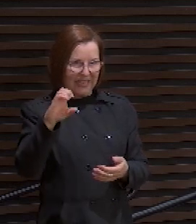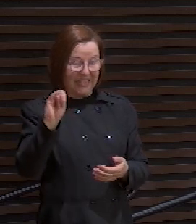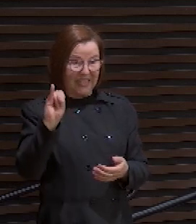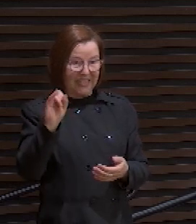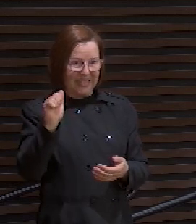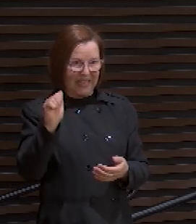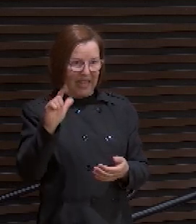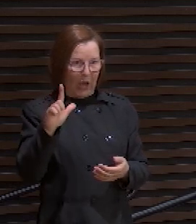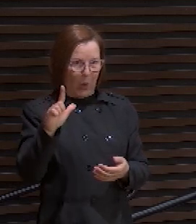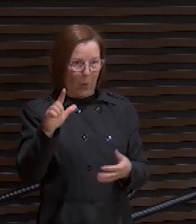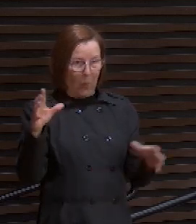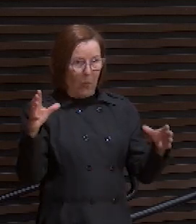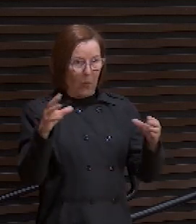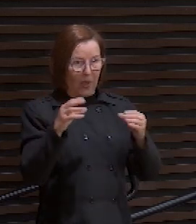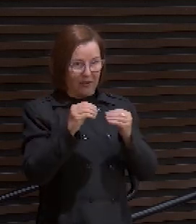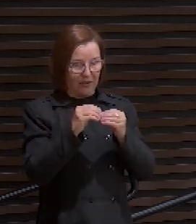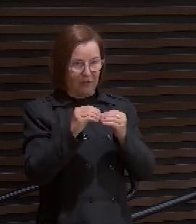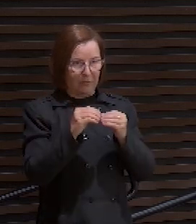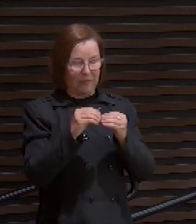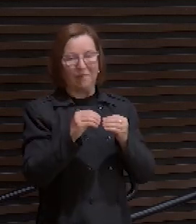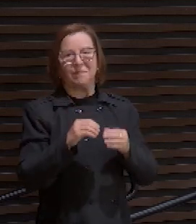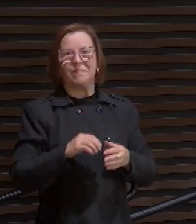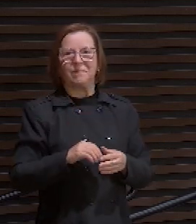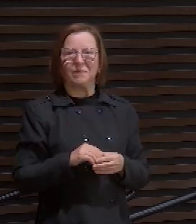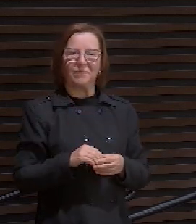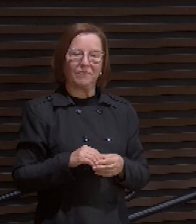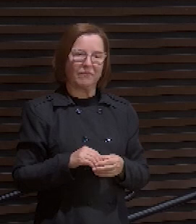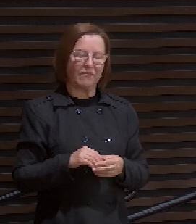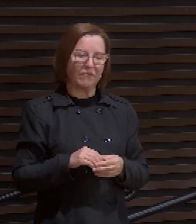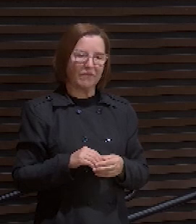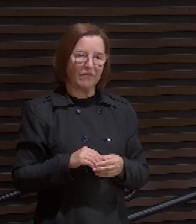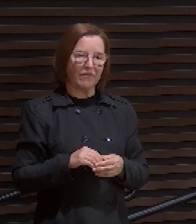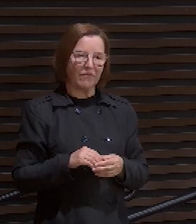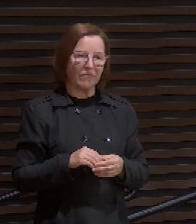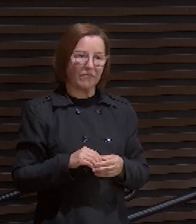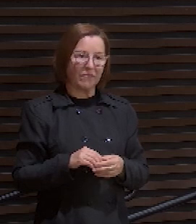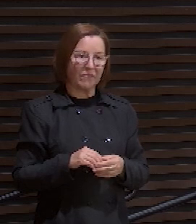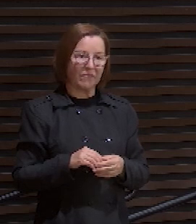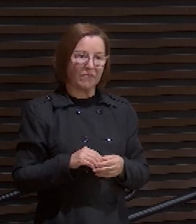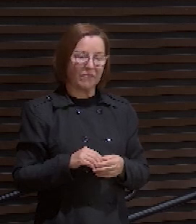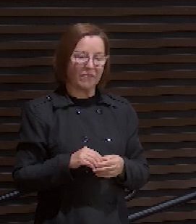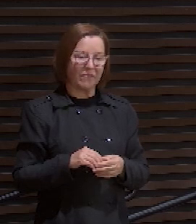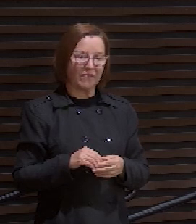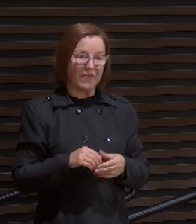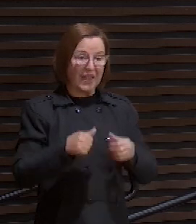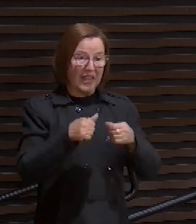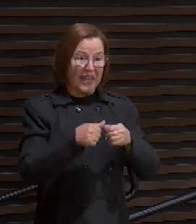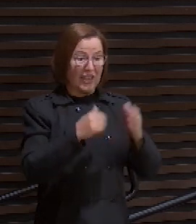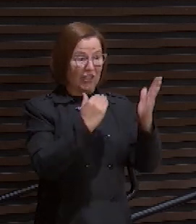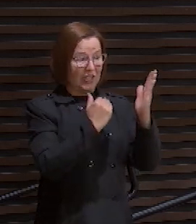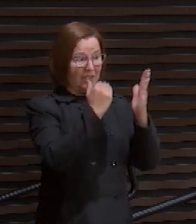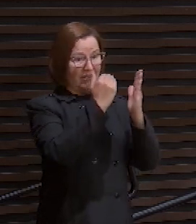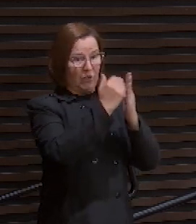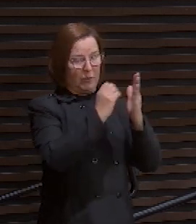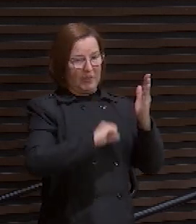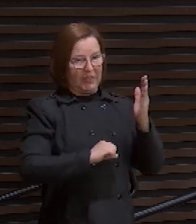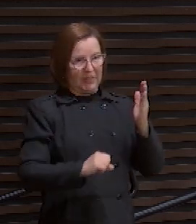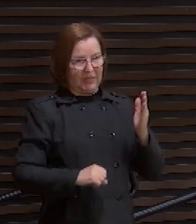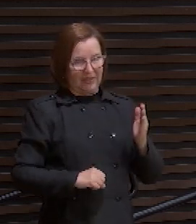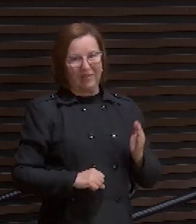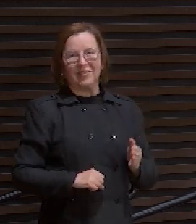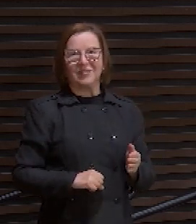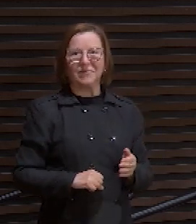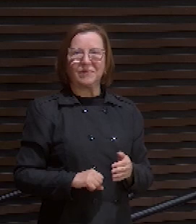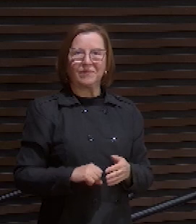do que nós estamos dizendo é que tal sumo sacerdote, essa expressão tal,